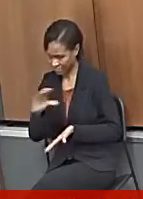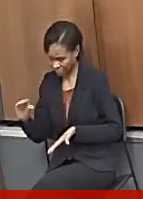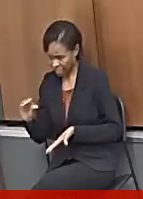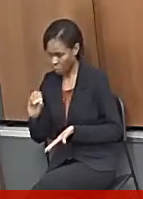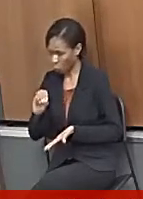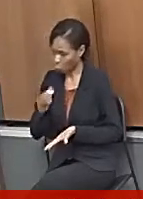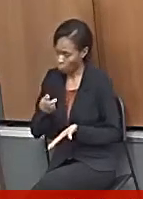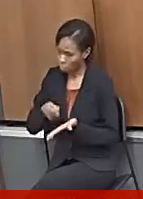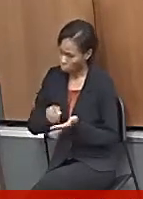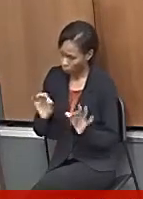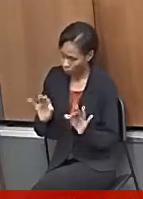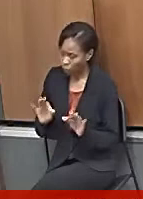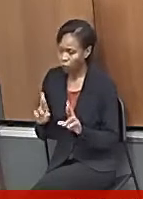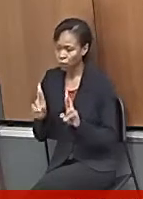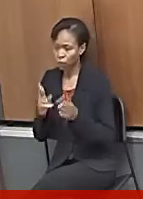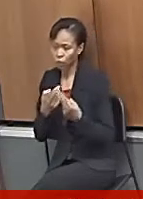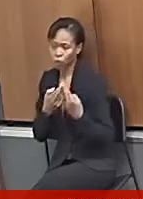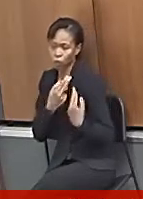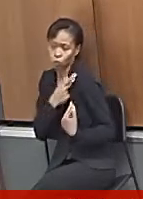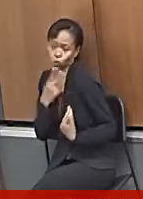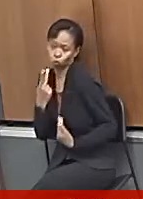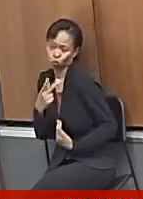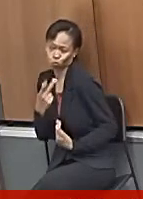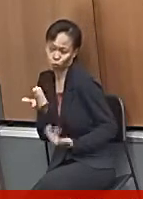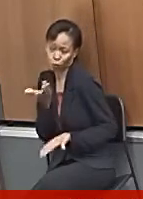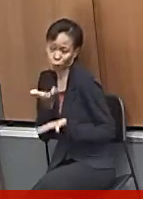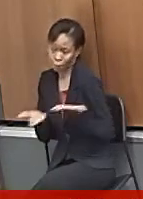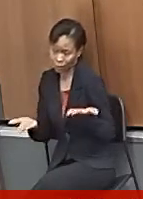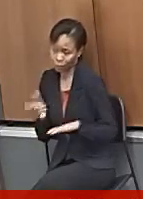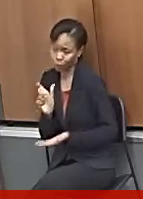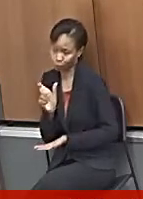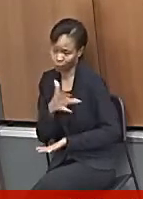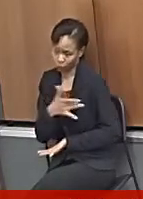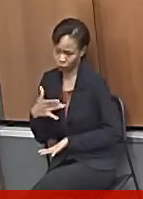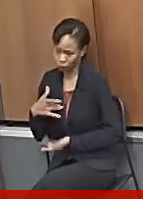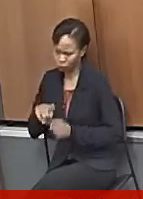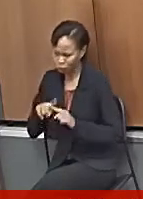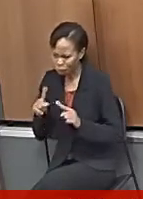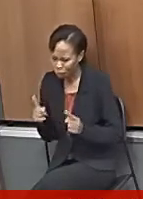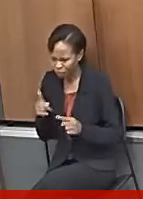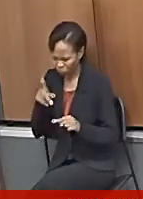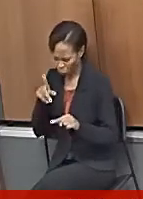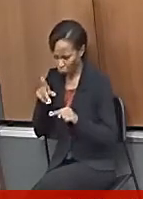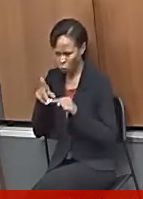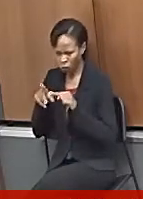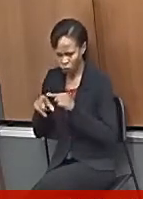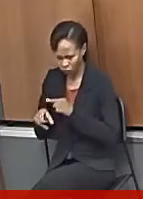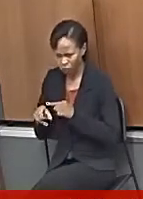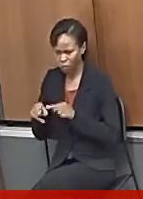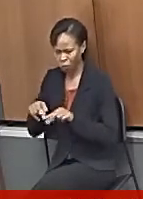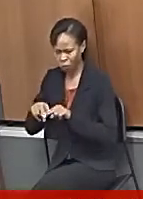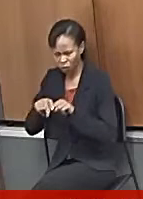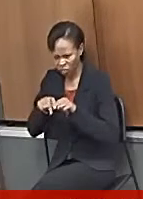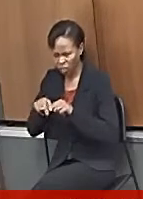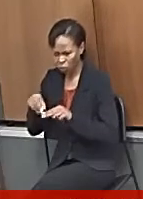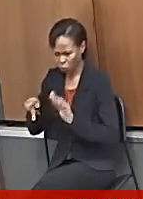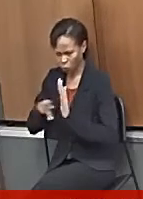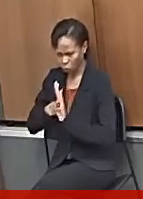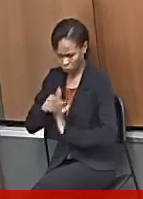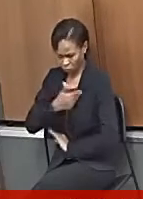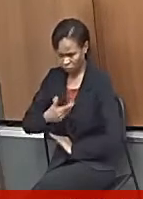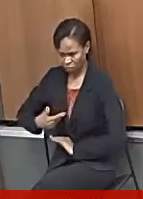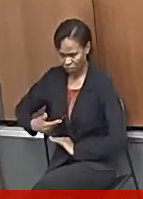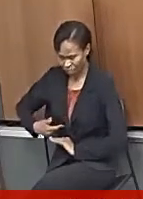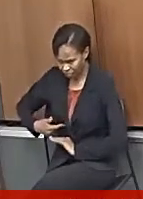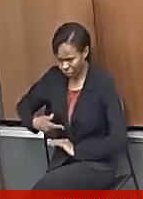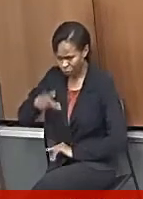sul porque aí você vai perder seu plano de saúde agora eles é cortado porque foi o próprio estado que deu